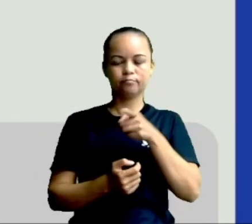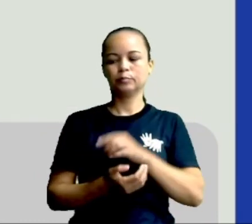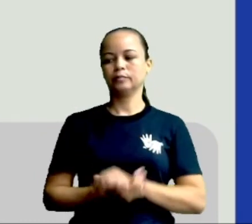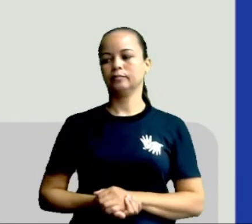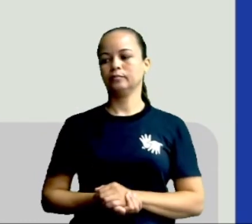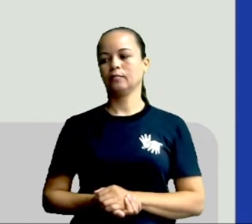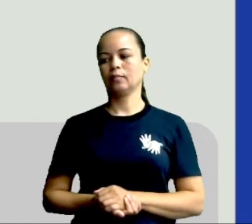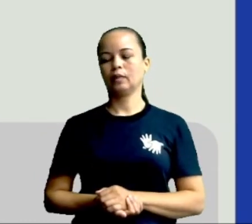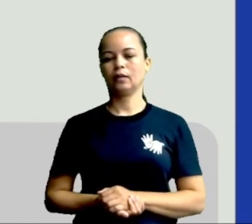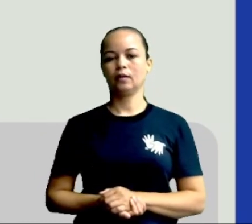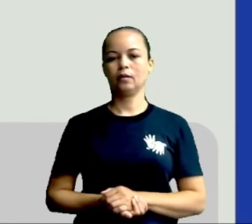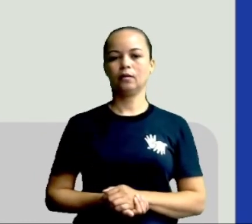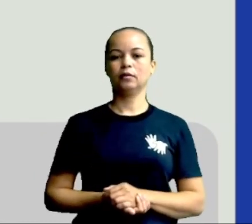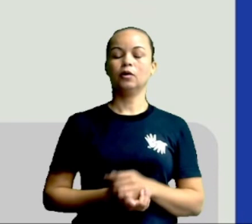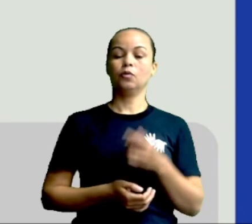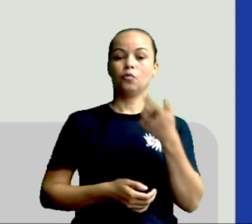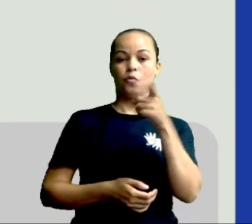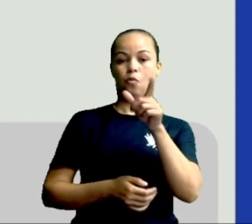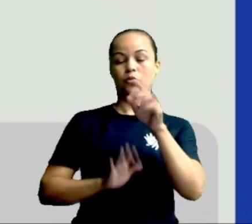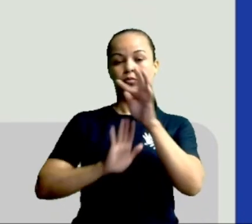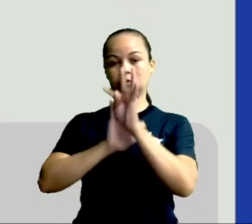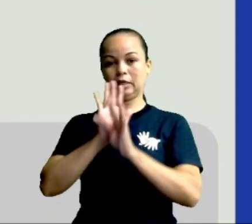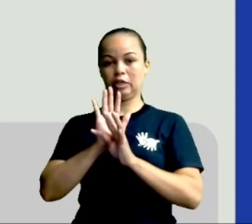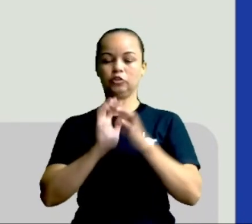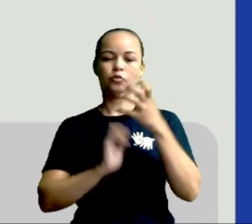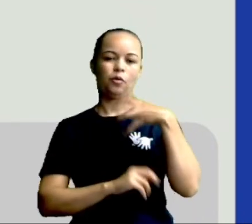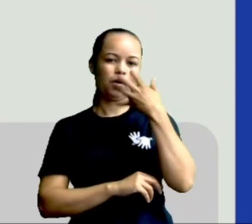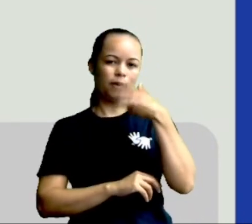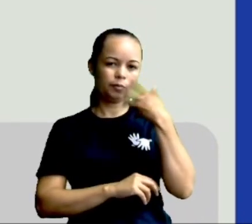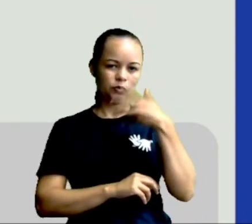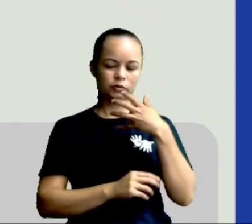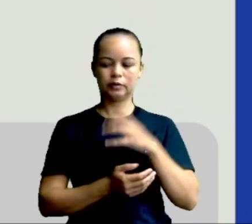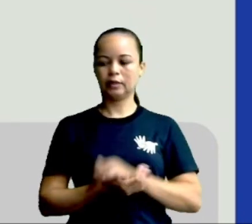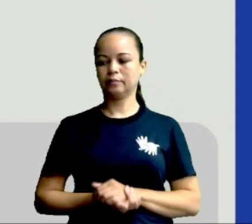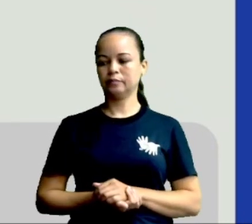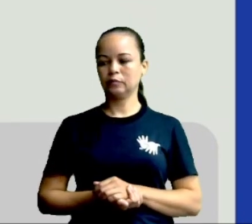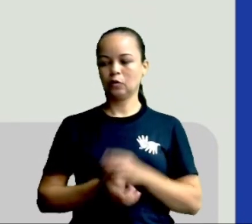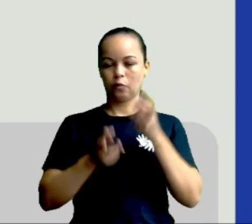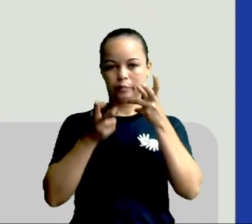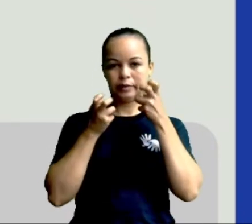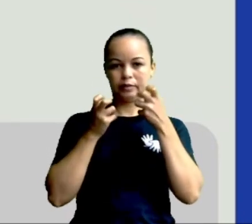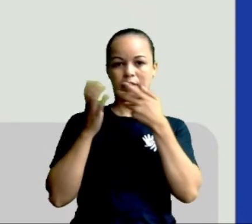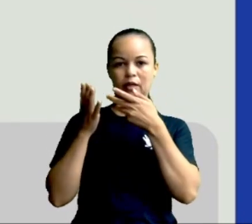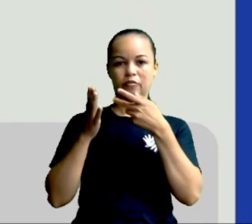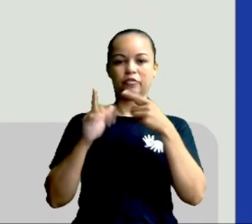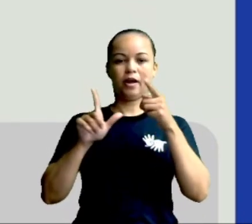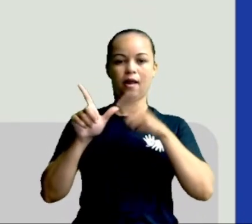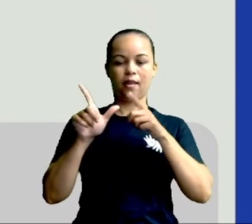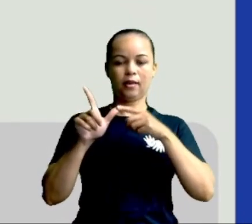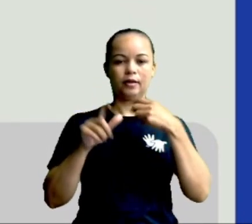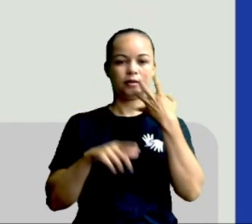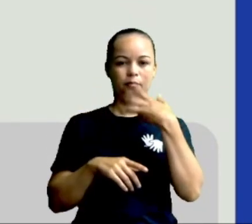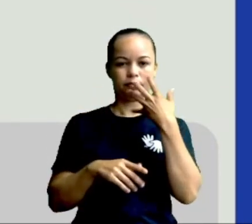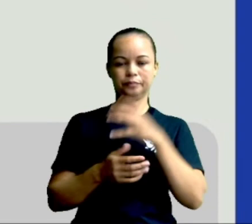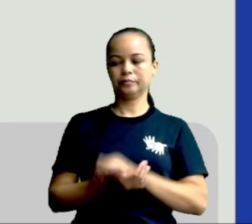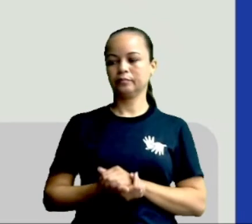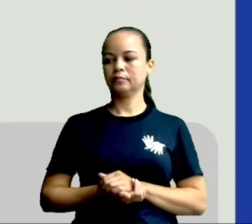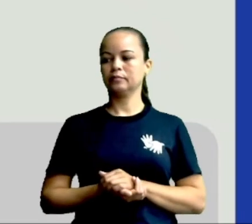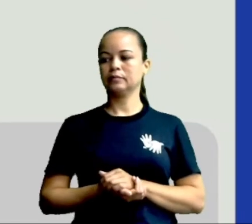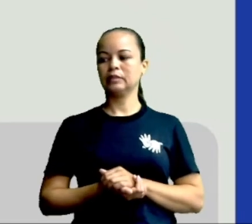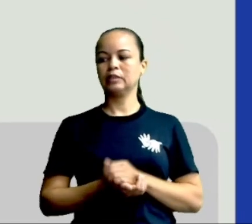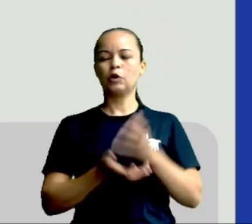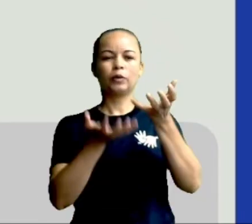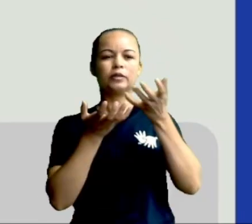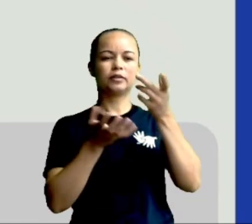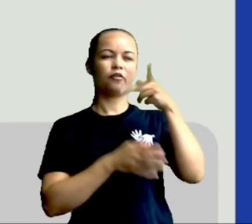O próximo texto é uma canção de uma música. Olha o que essa letra dessa música diz: se eu quiser falar com